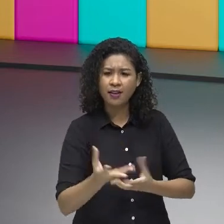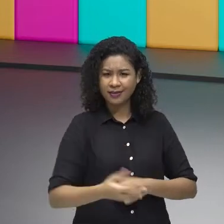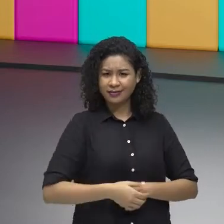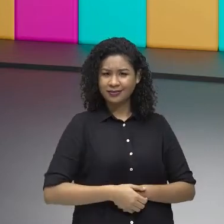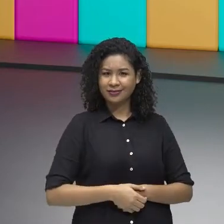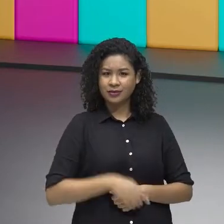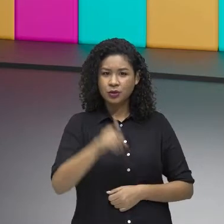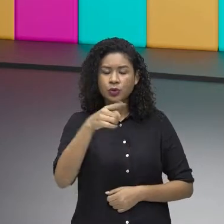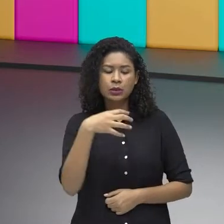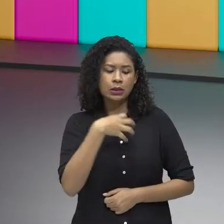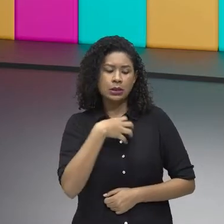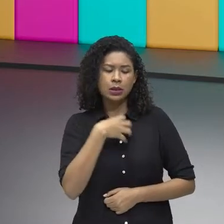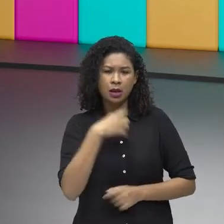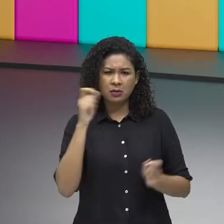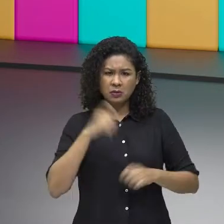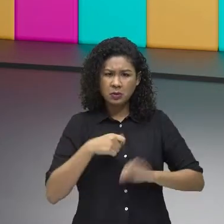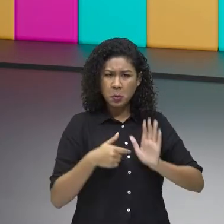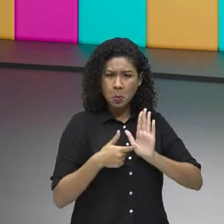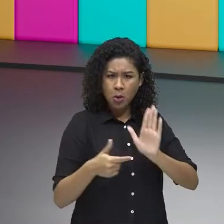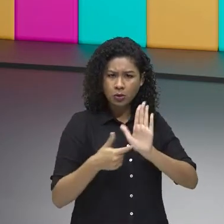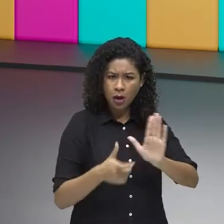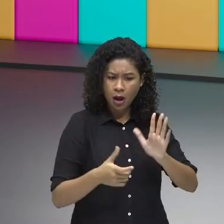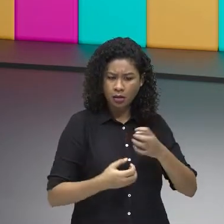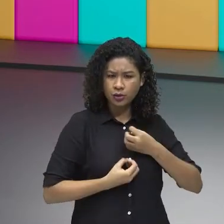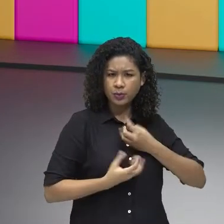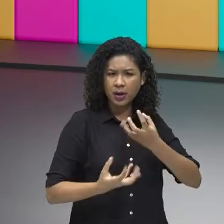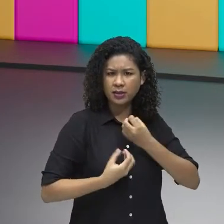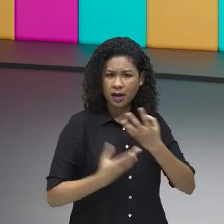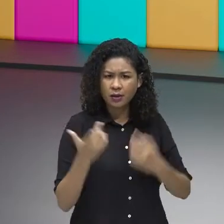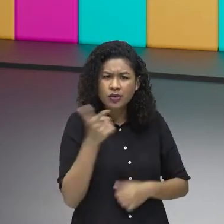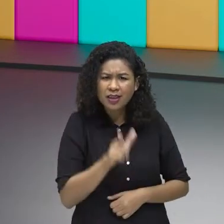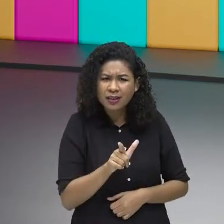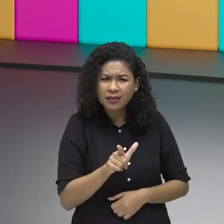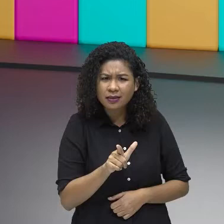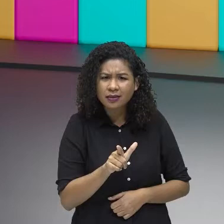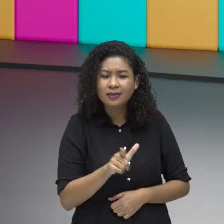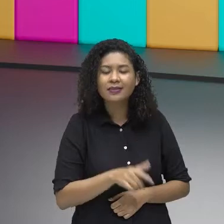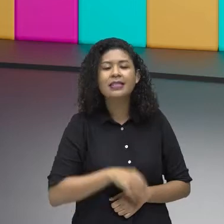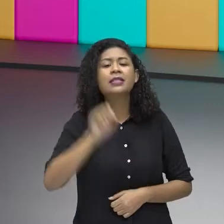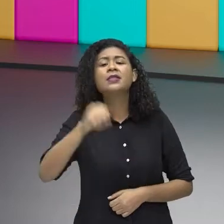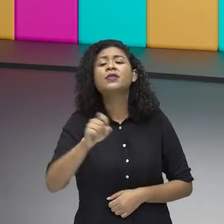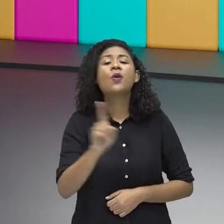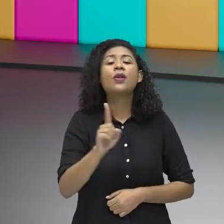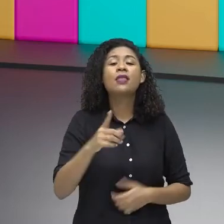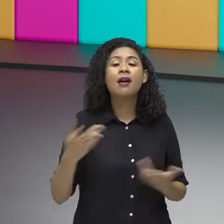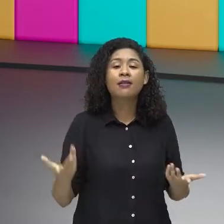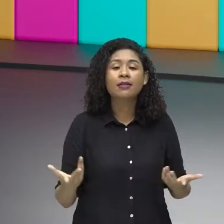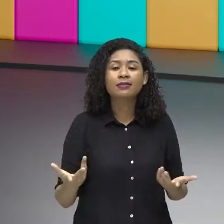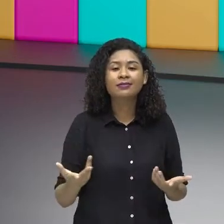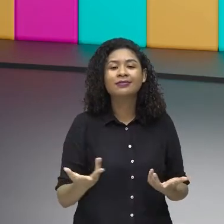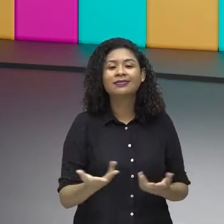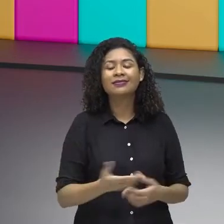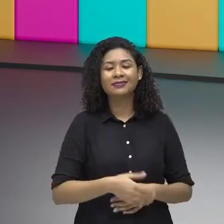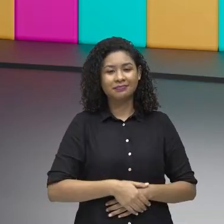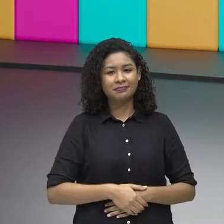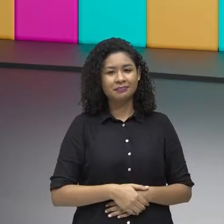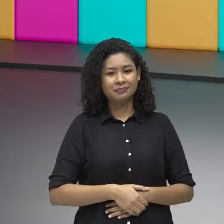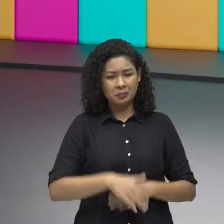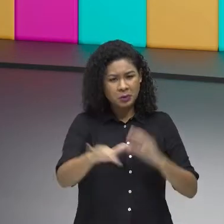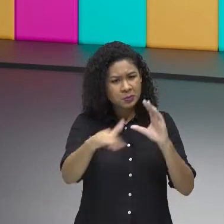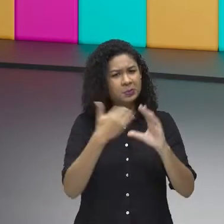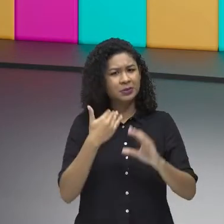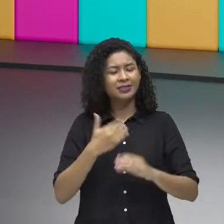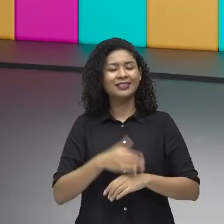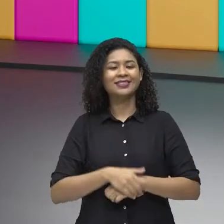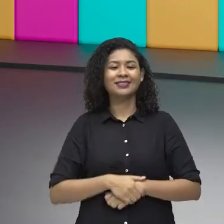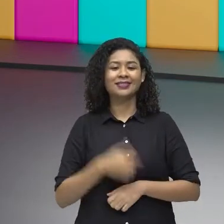que você sente? Sim ou não? Escreve para a gente aí no chat se você consegue se expressar, sim ou